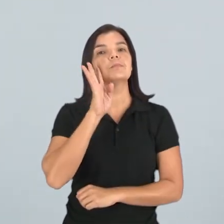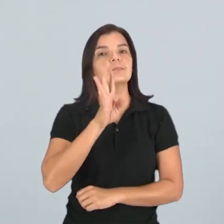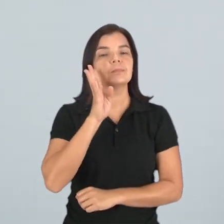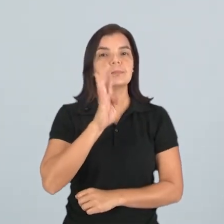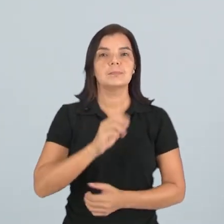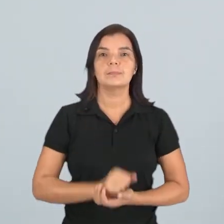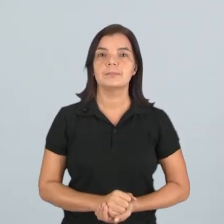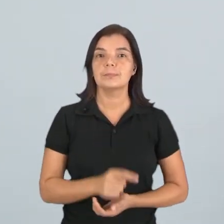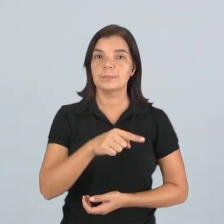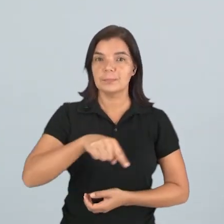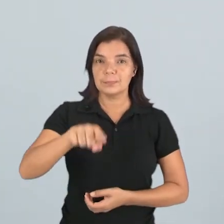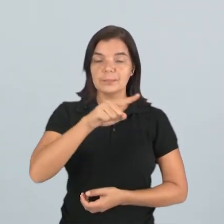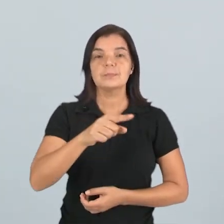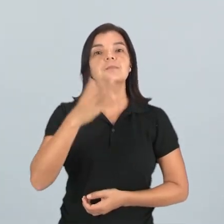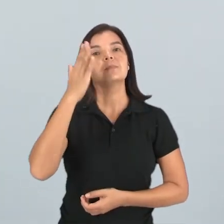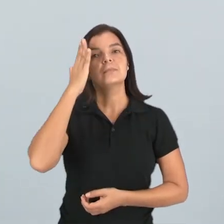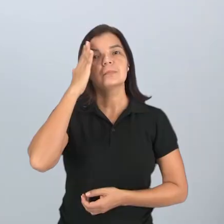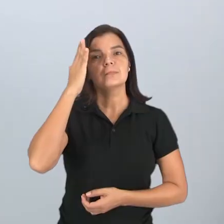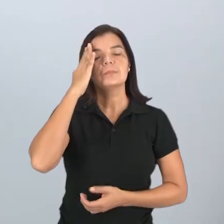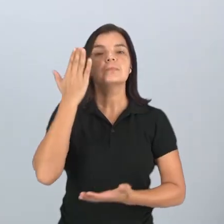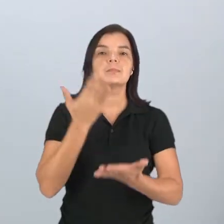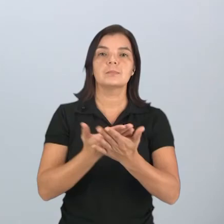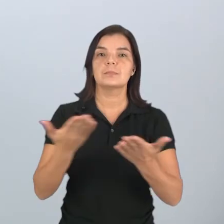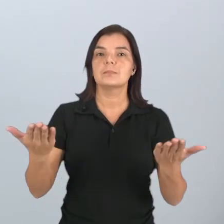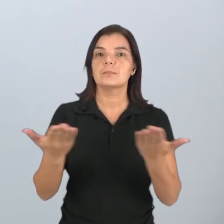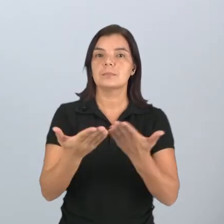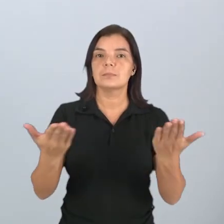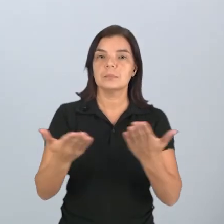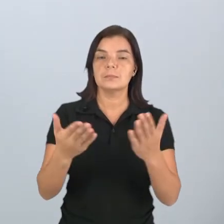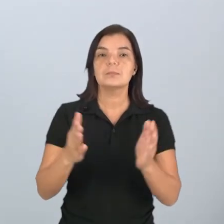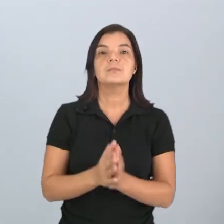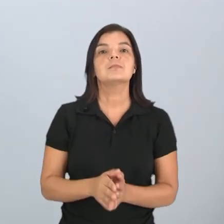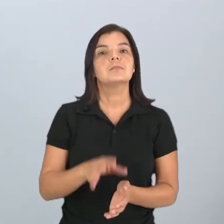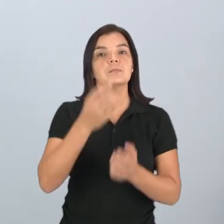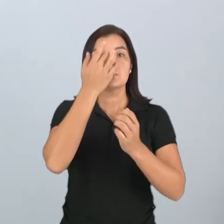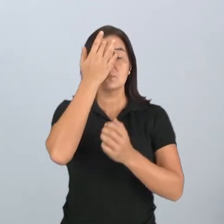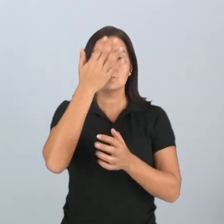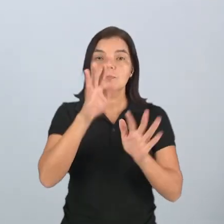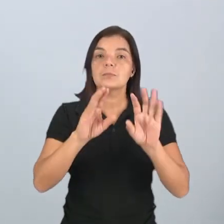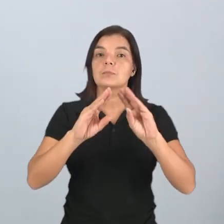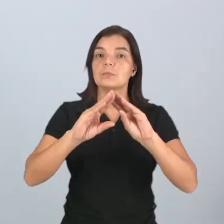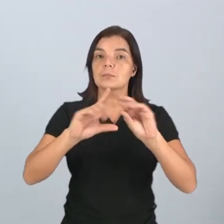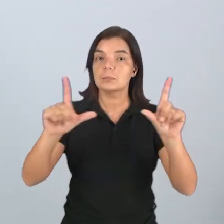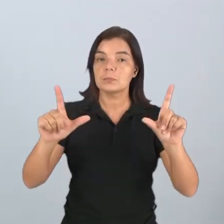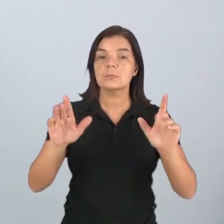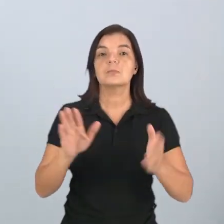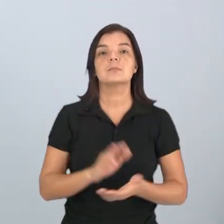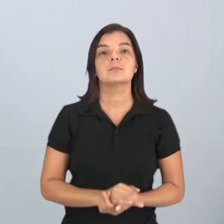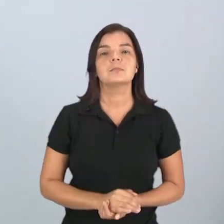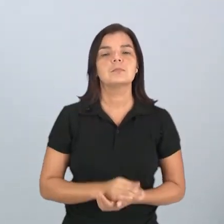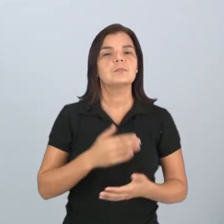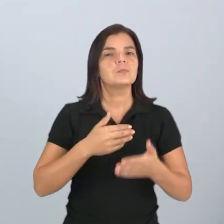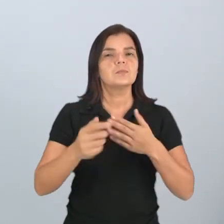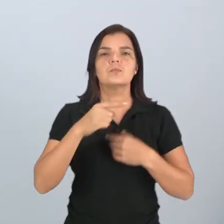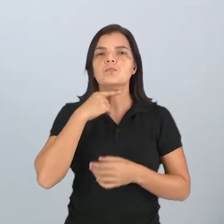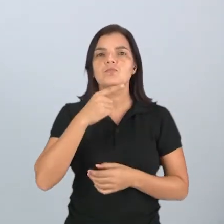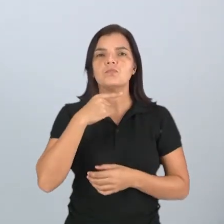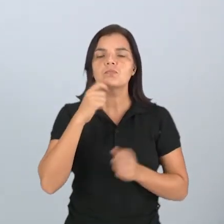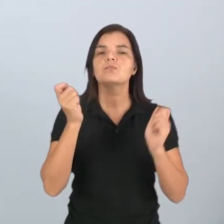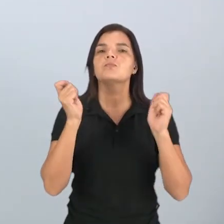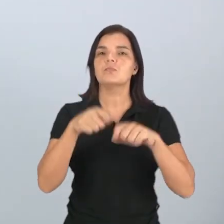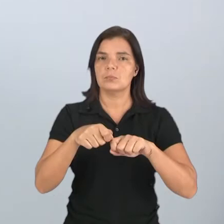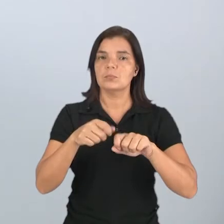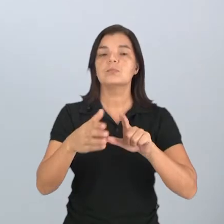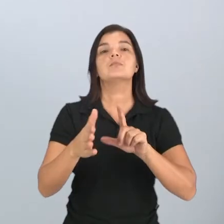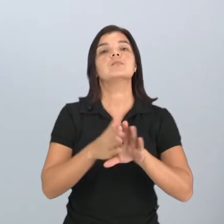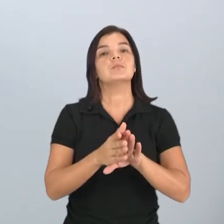interessante. Espero que vocês tenham entendido a nossa aula de hoje, tenha sido de fácil compreensão, né? Qualquer outra dúvida, vocês podem